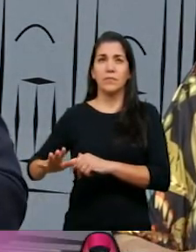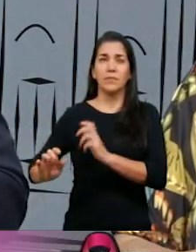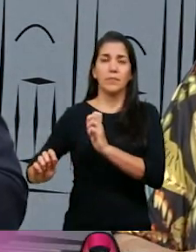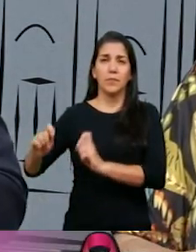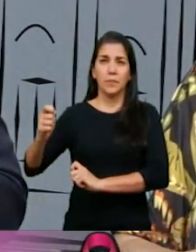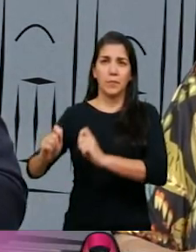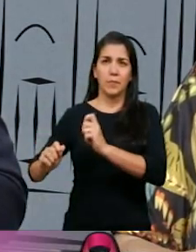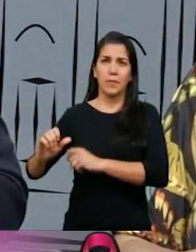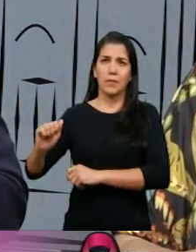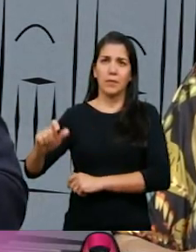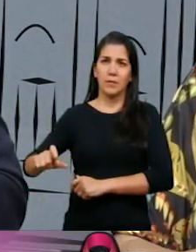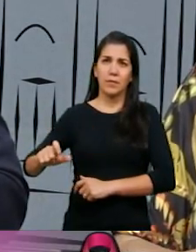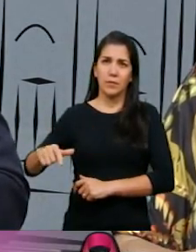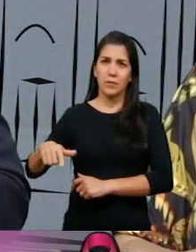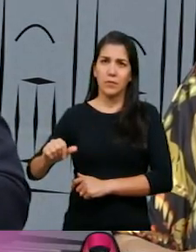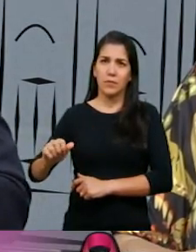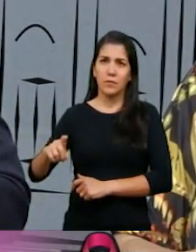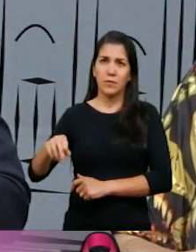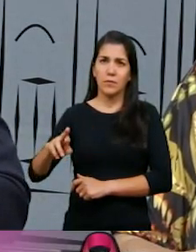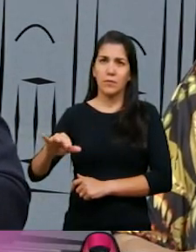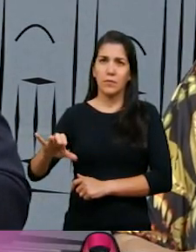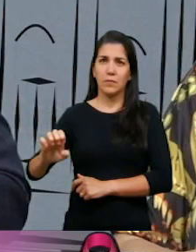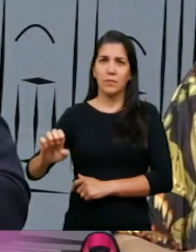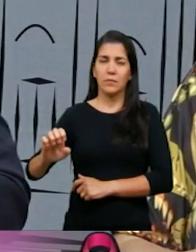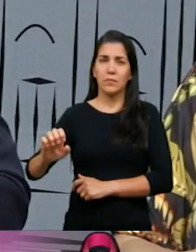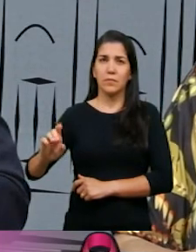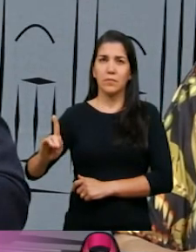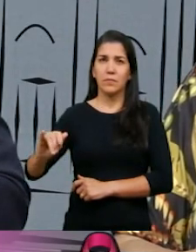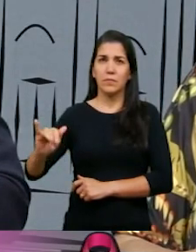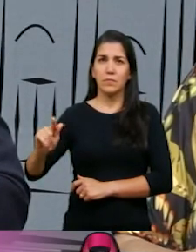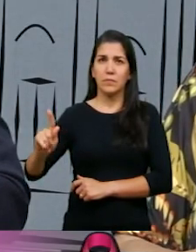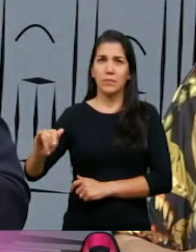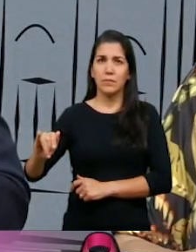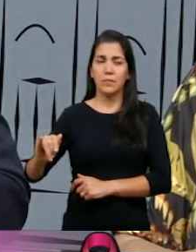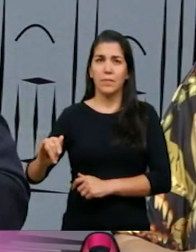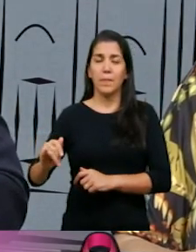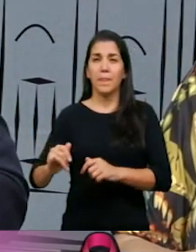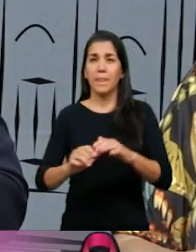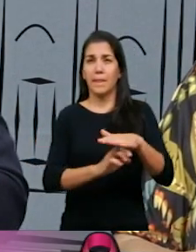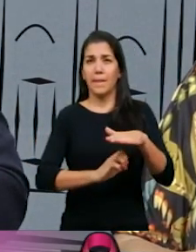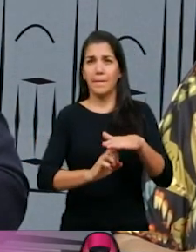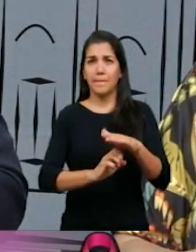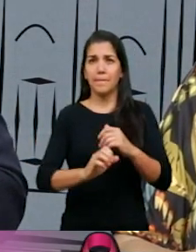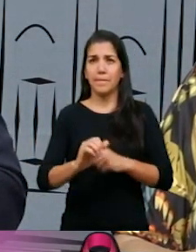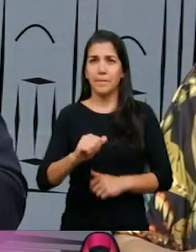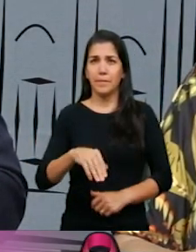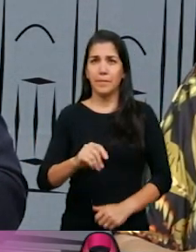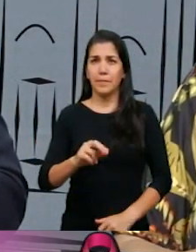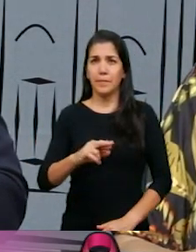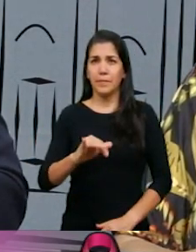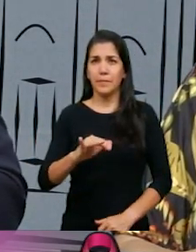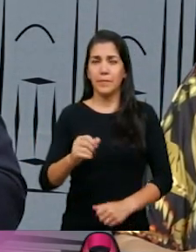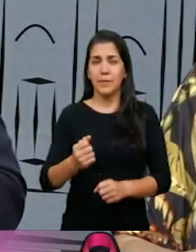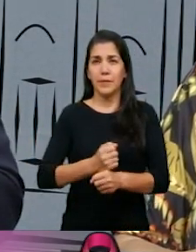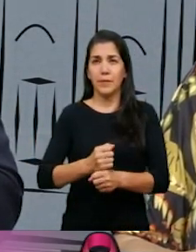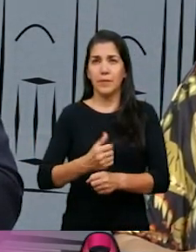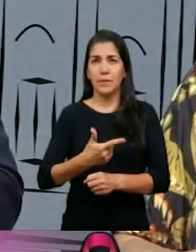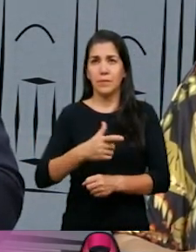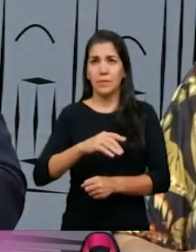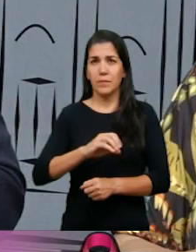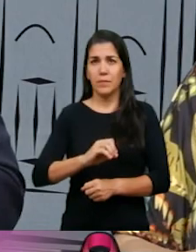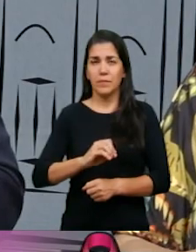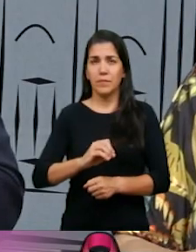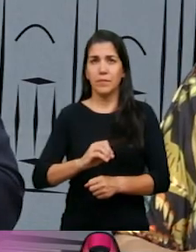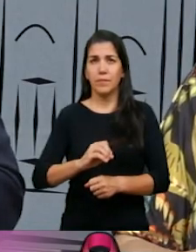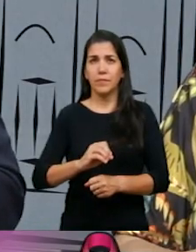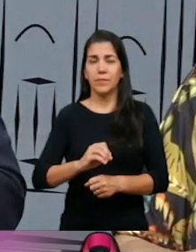Industrial Alexandre Biagi à empresa Mariane Muniz Pereira, ME, por 20 anos, destinada